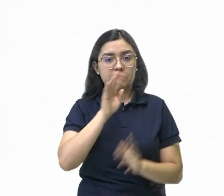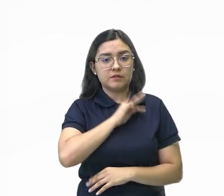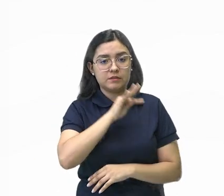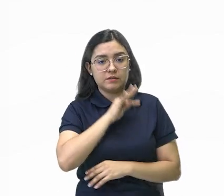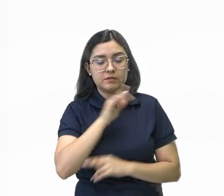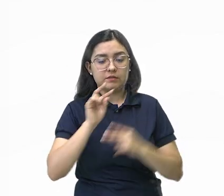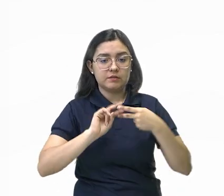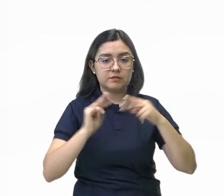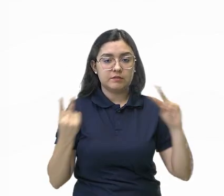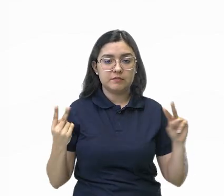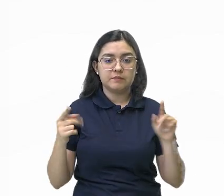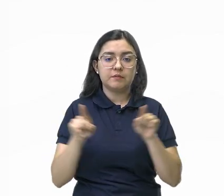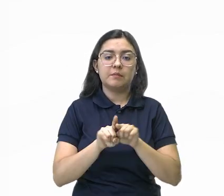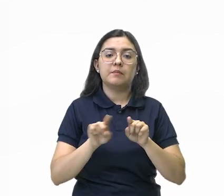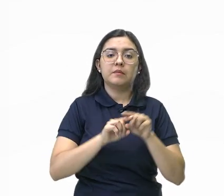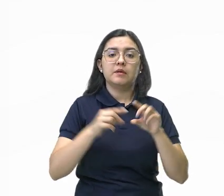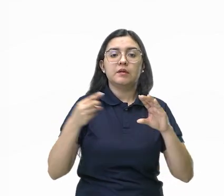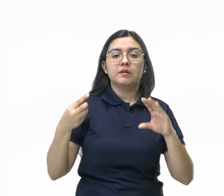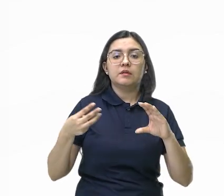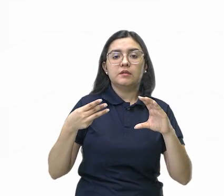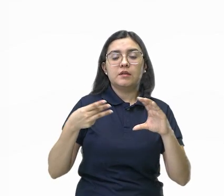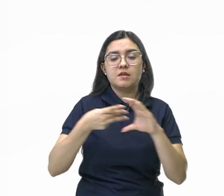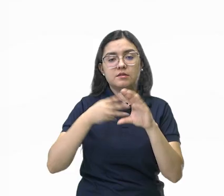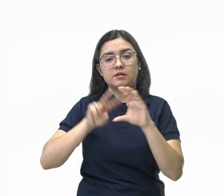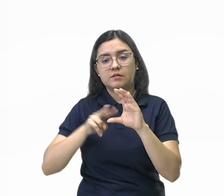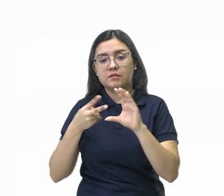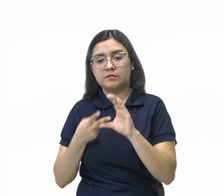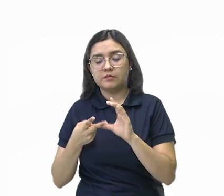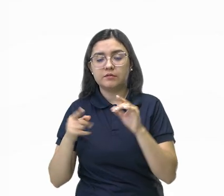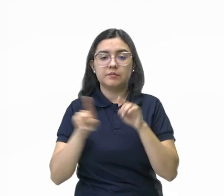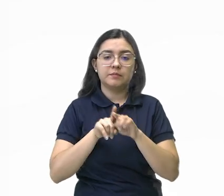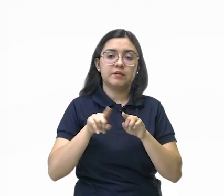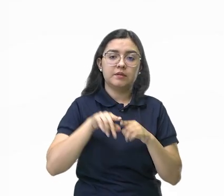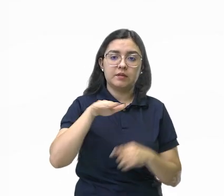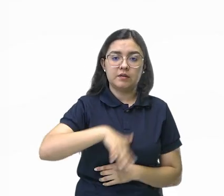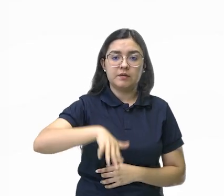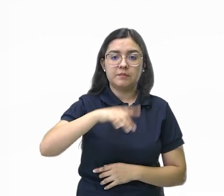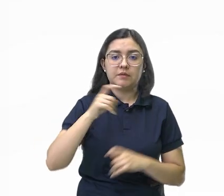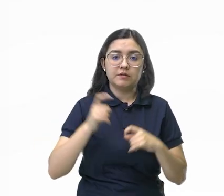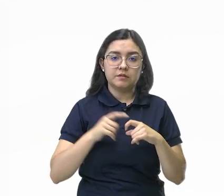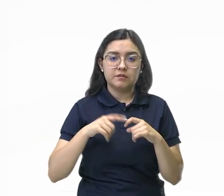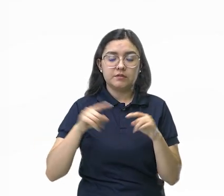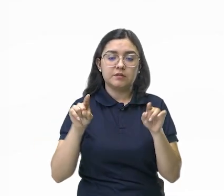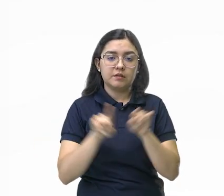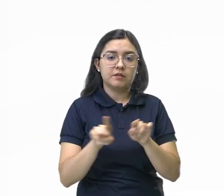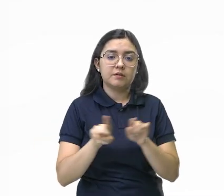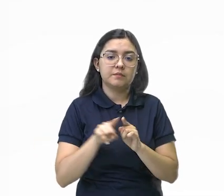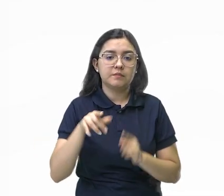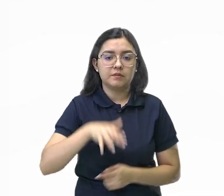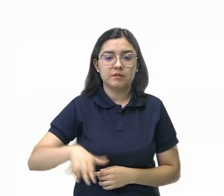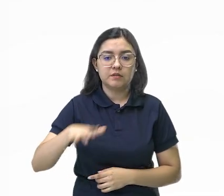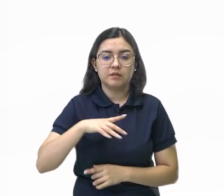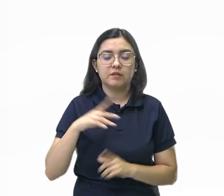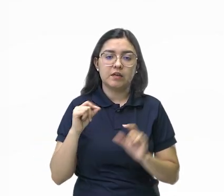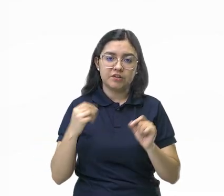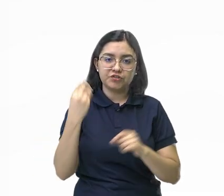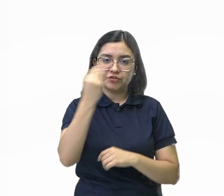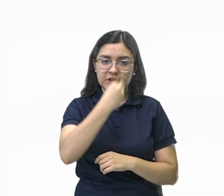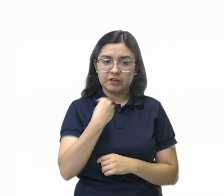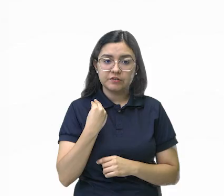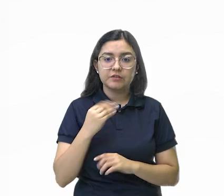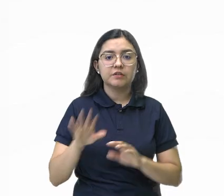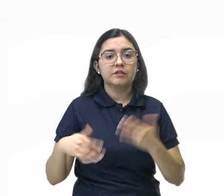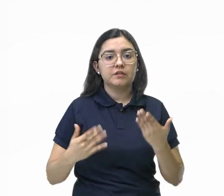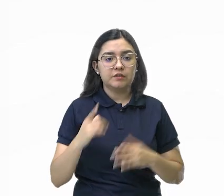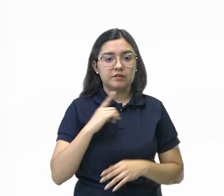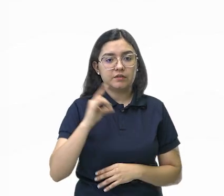e das células-tronco estão relacionados, além da medicina, dentro aí do ramo da estética. Nós